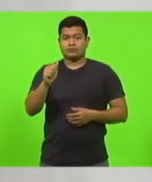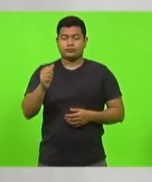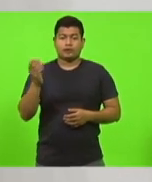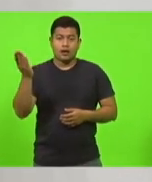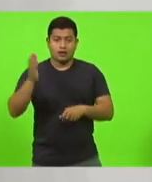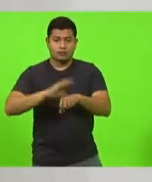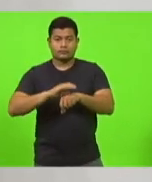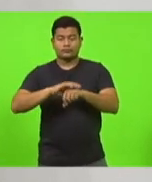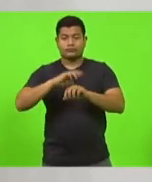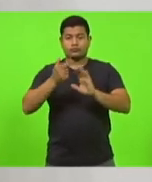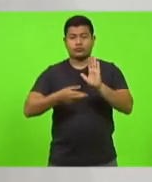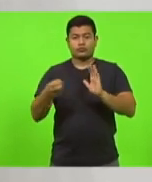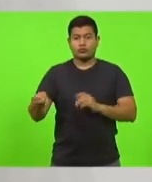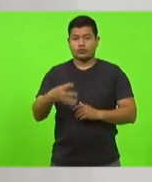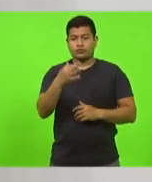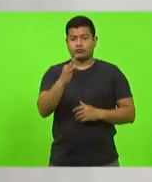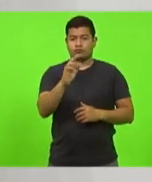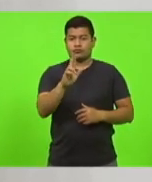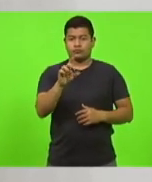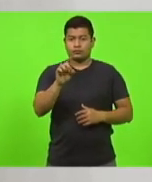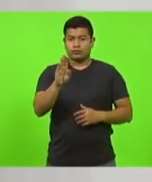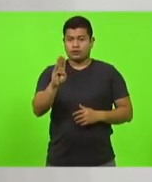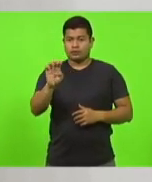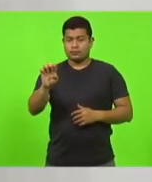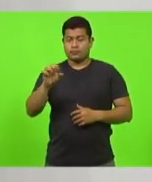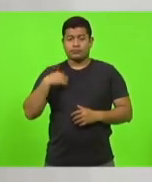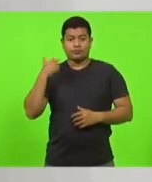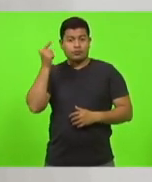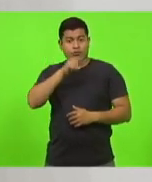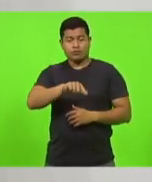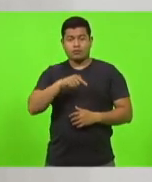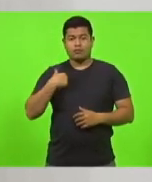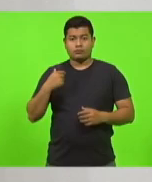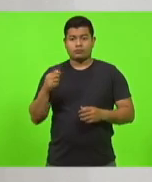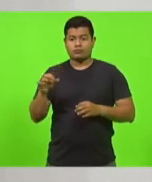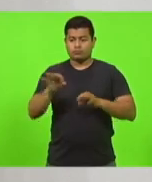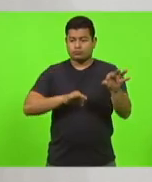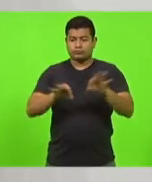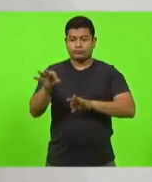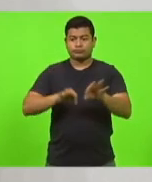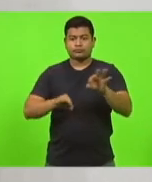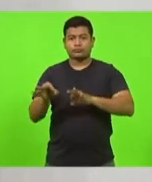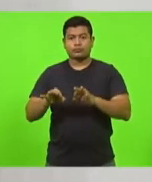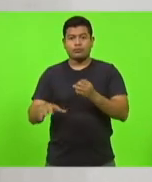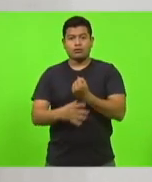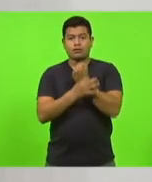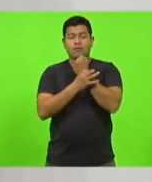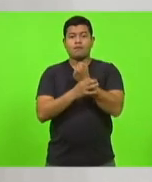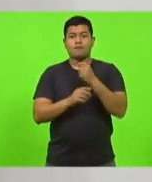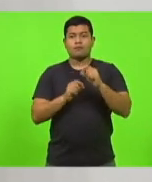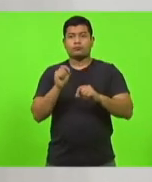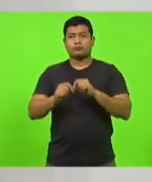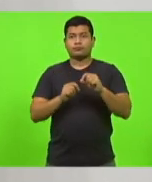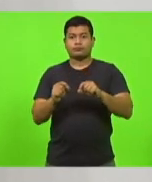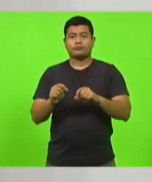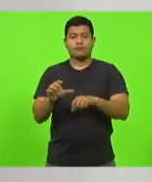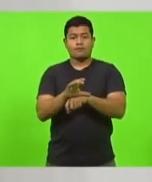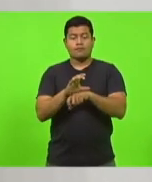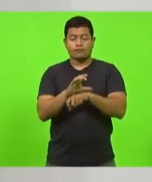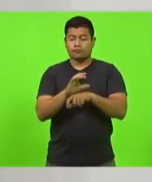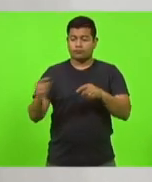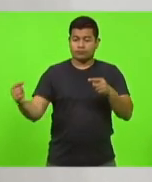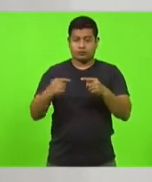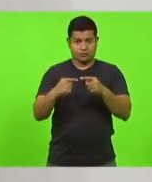texto, nós conseguimos garantir, no texto do novo Fundeb que está na Constituição, que a